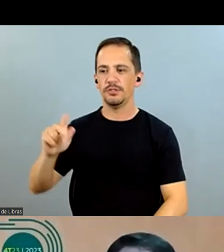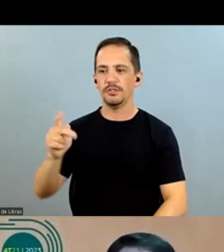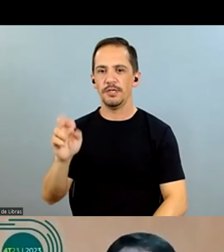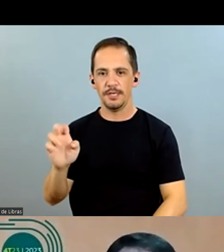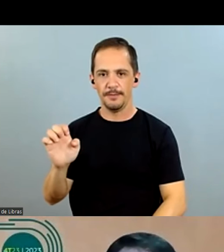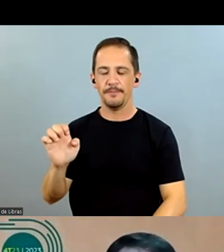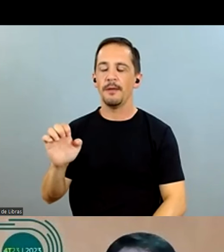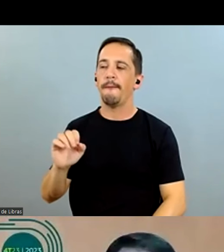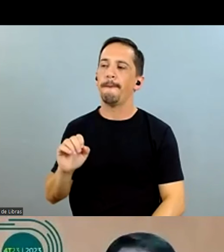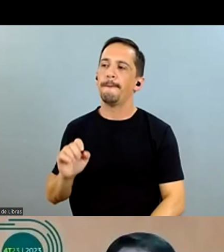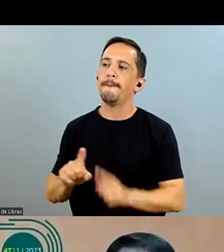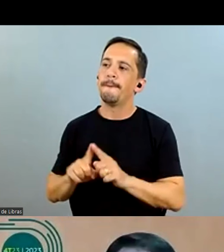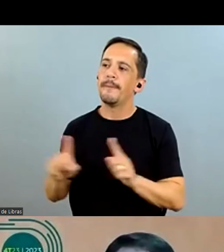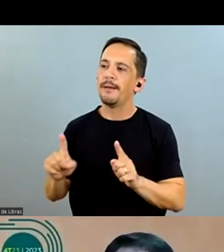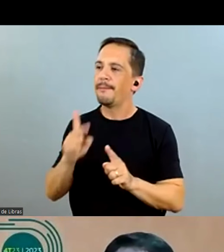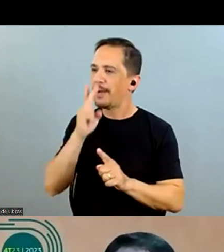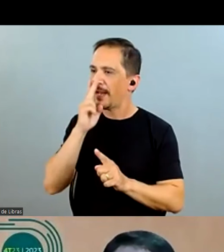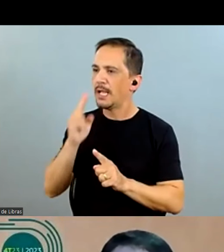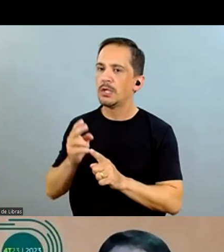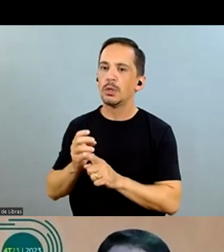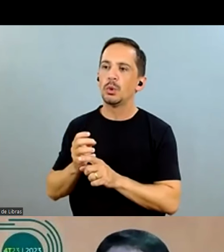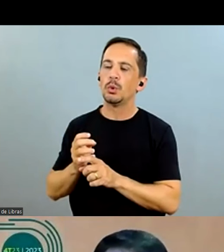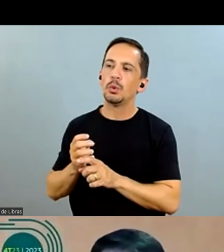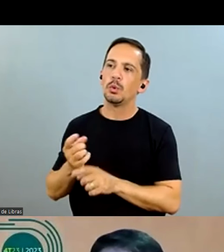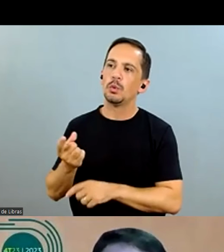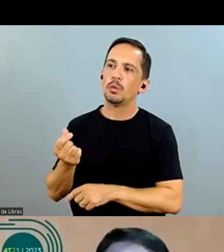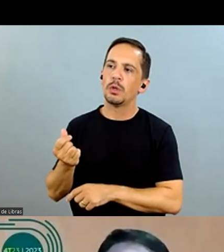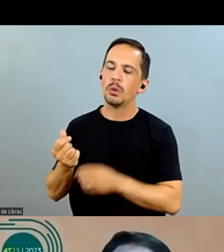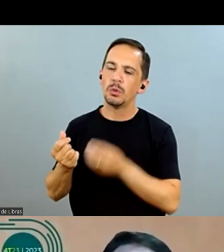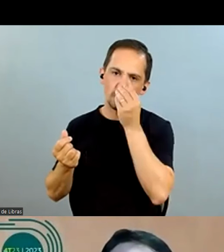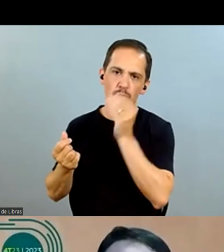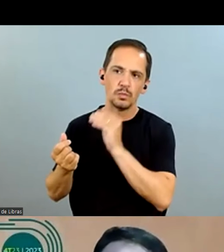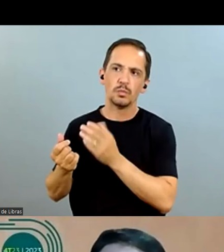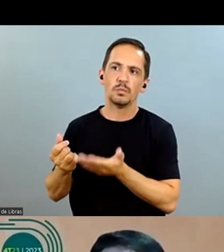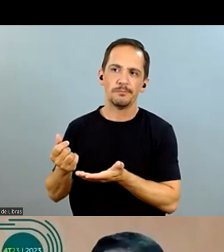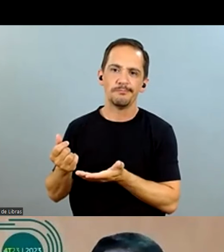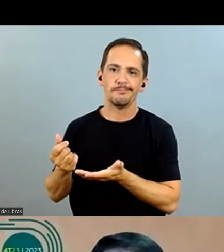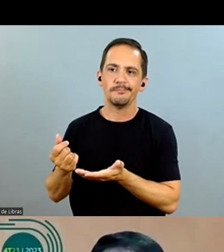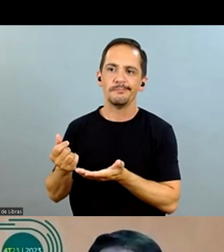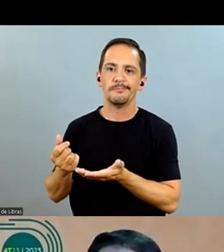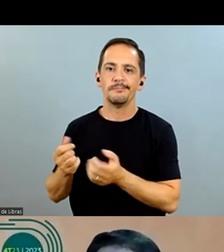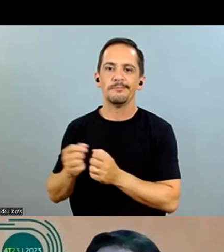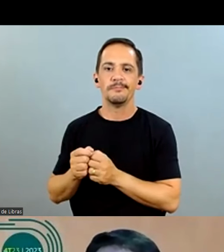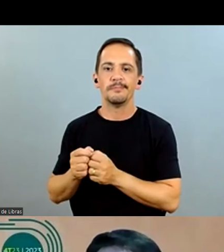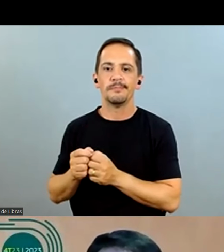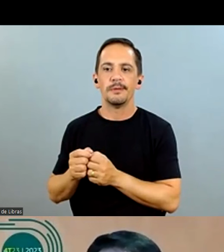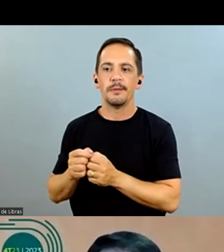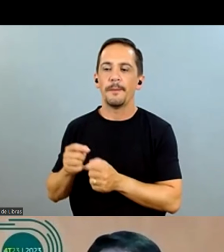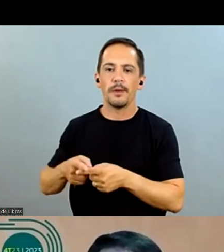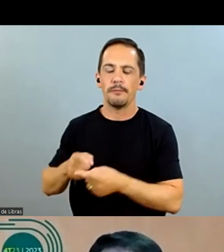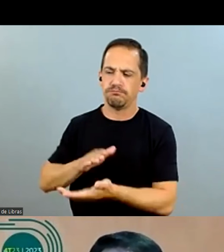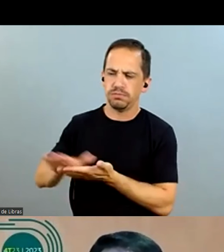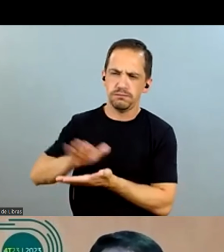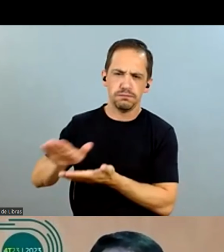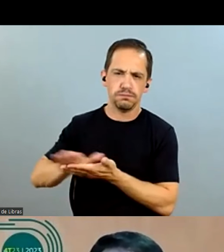eh não sei se para para como forma de também de de fazer isso de ajudar no ganho de volumes mas queria ouvir um pouquinho mais de